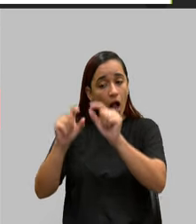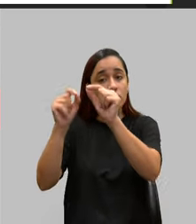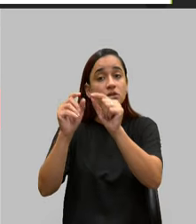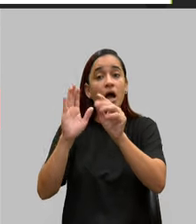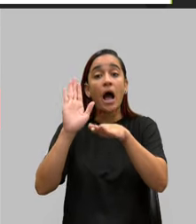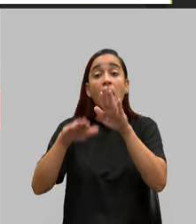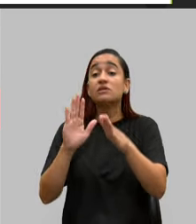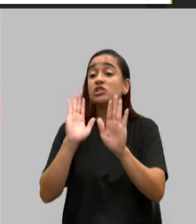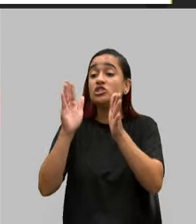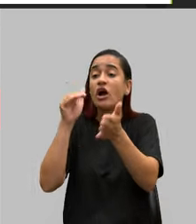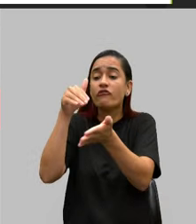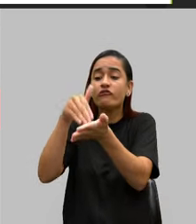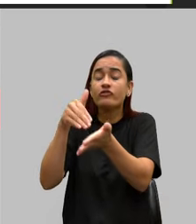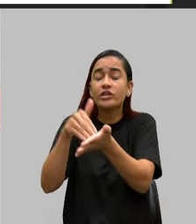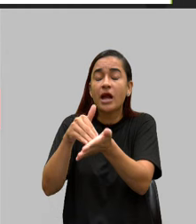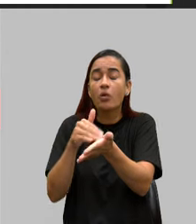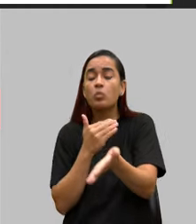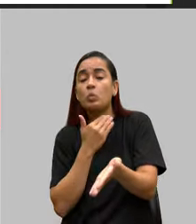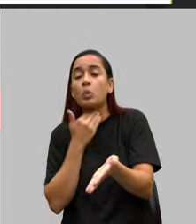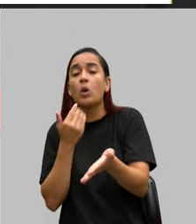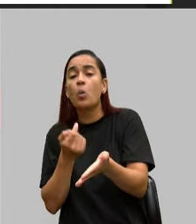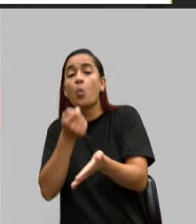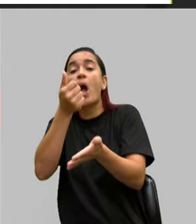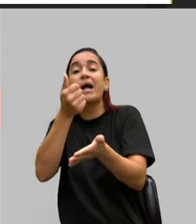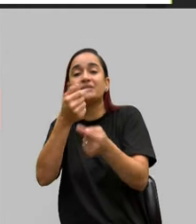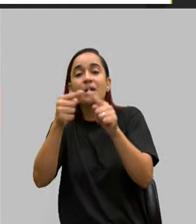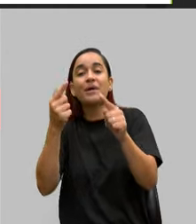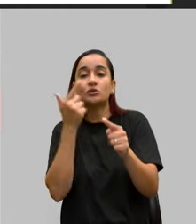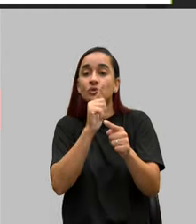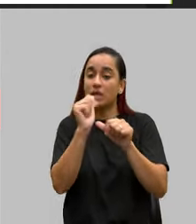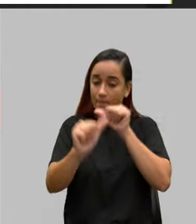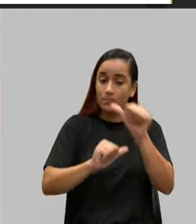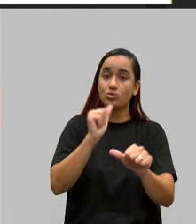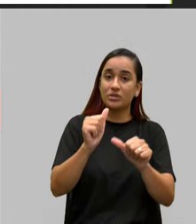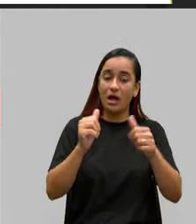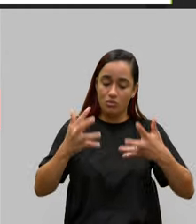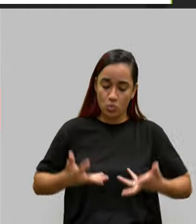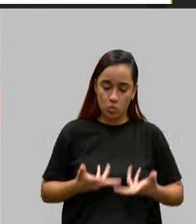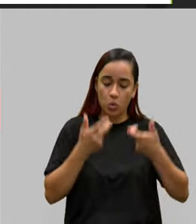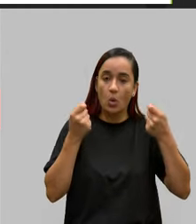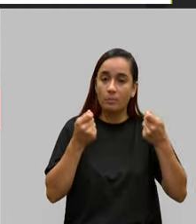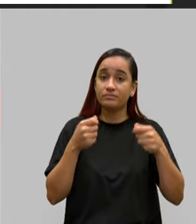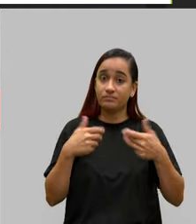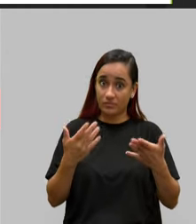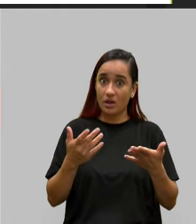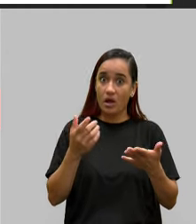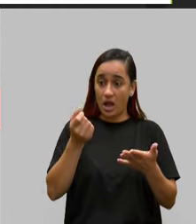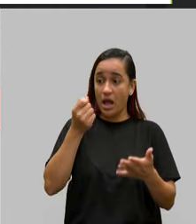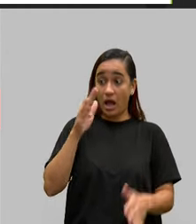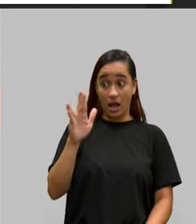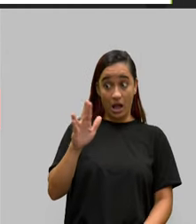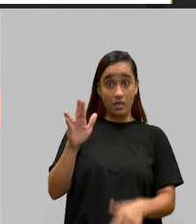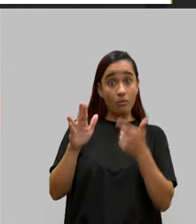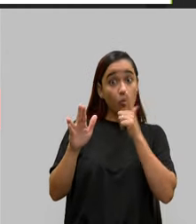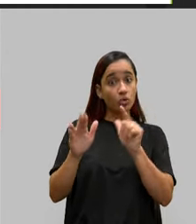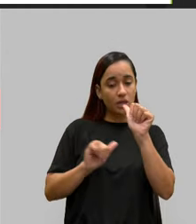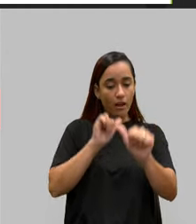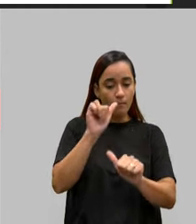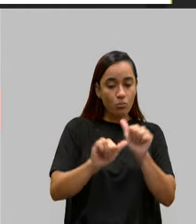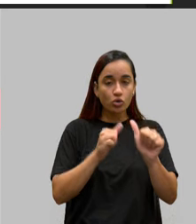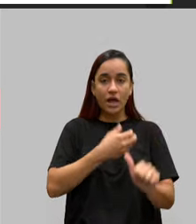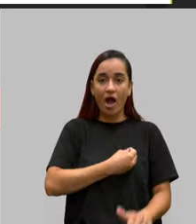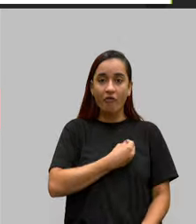cannabis muda a vida de quem está morrendo de câncer ainda tem mais alguns raros tumores